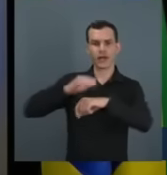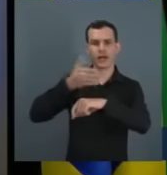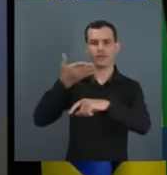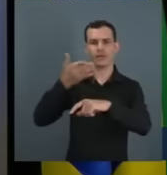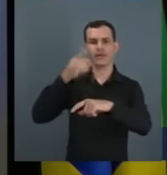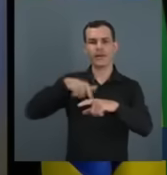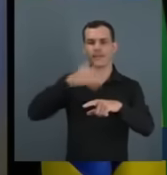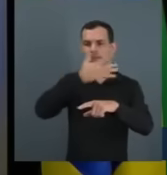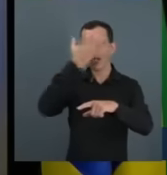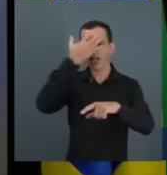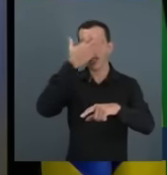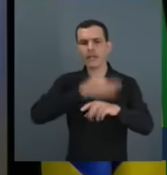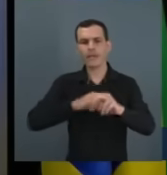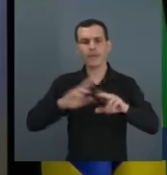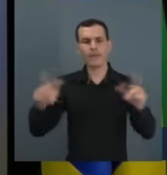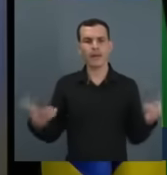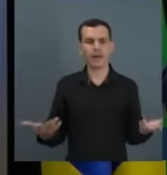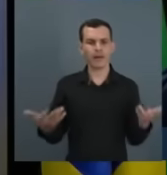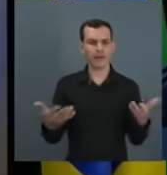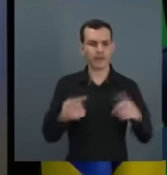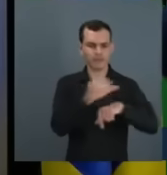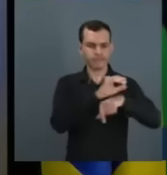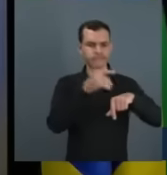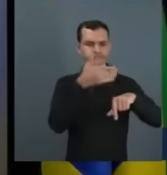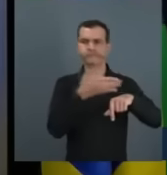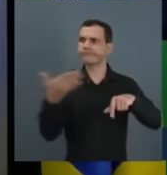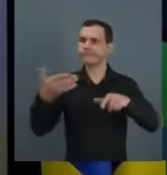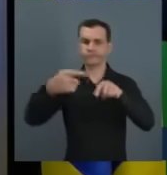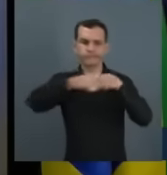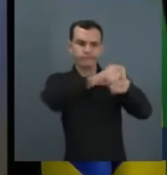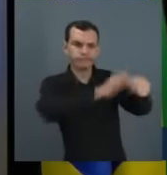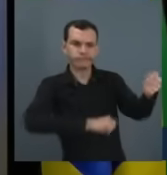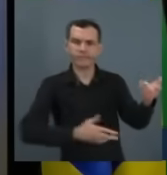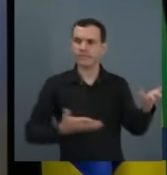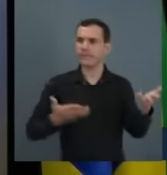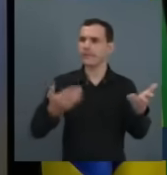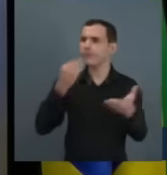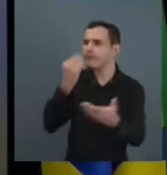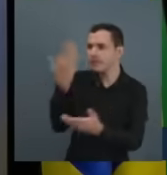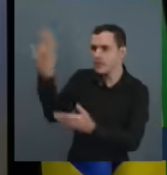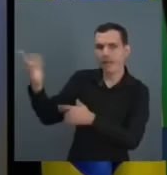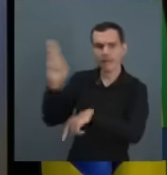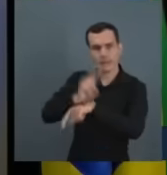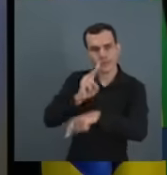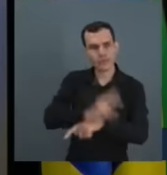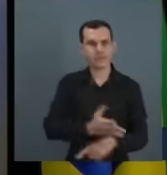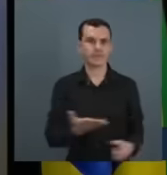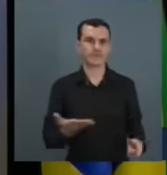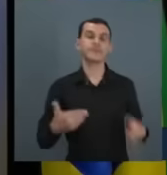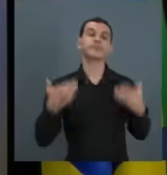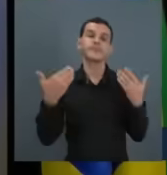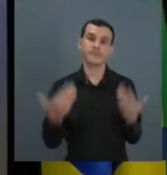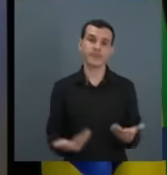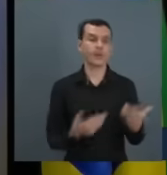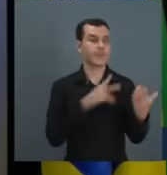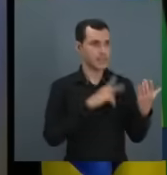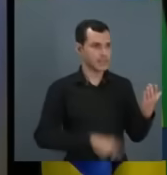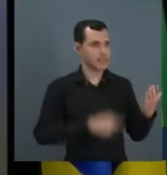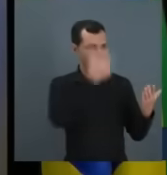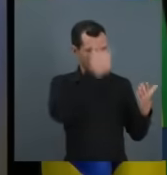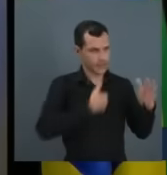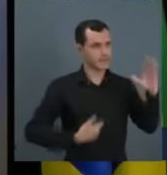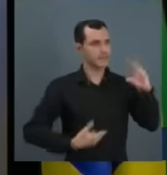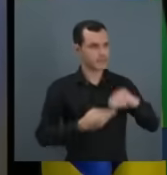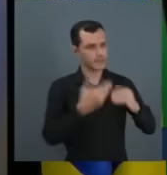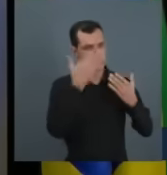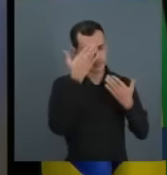Magna, rasgada por aqueles que deveriam ser os primeiros guardiões. Eu encerro, senhor presidente, já lhe agradecendo a